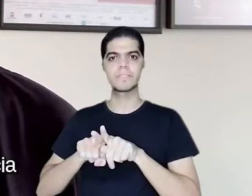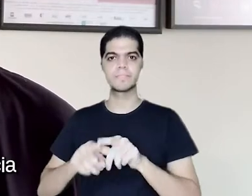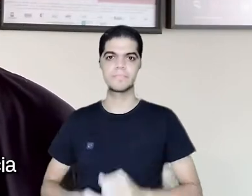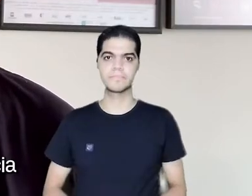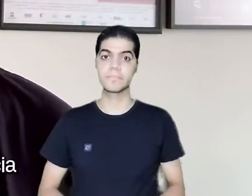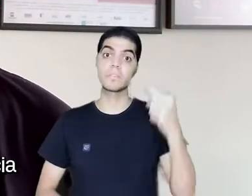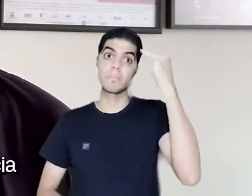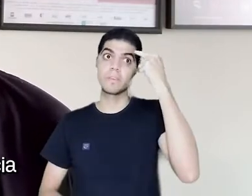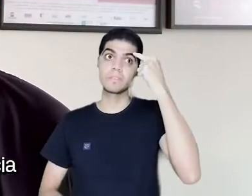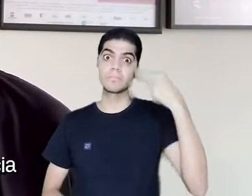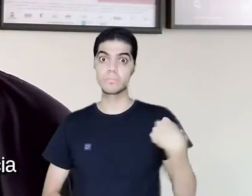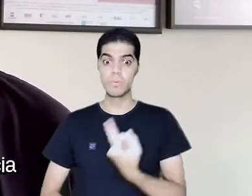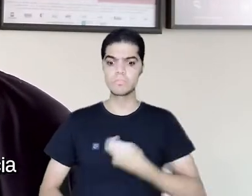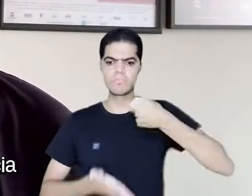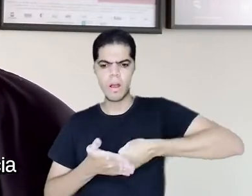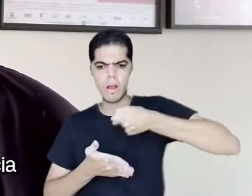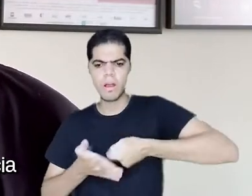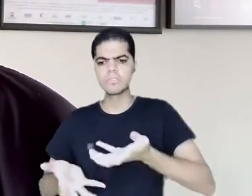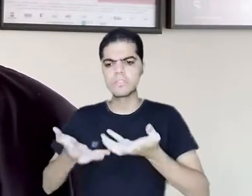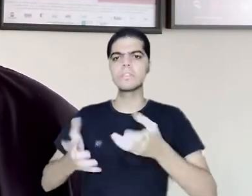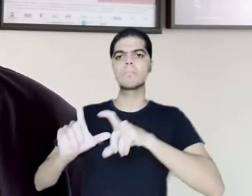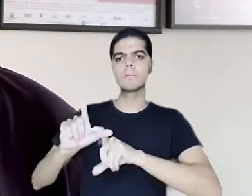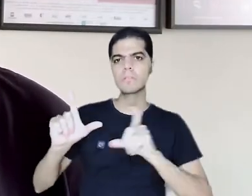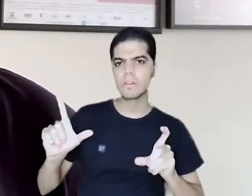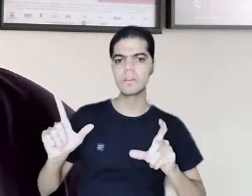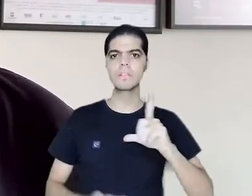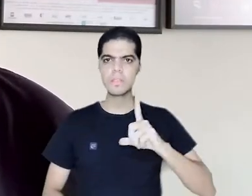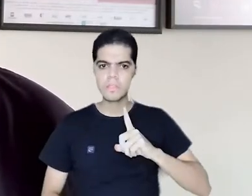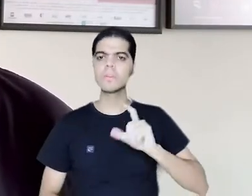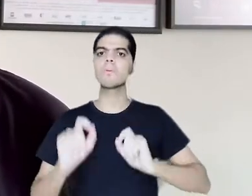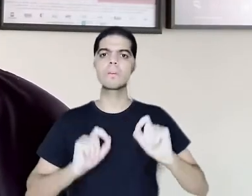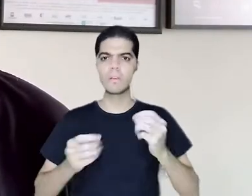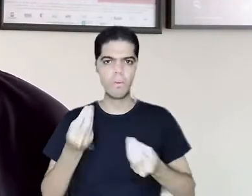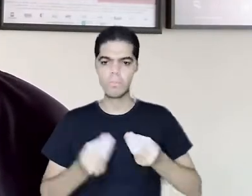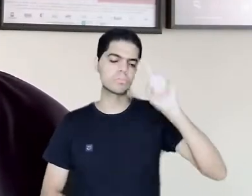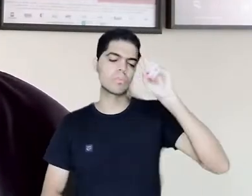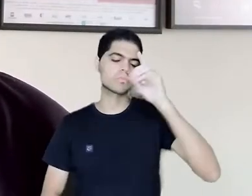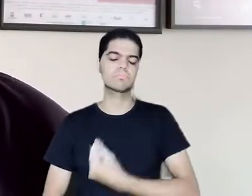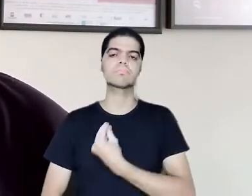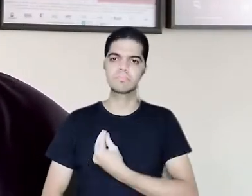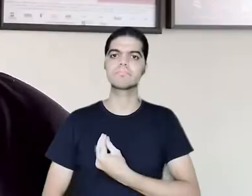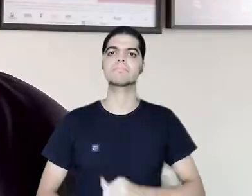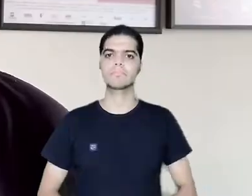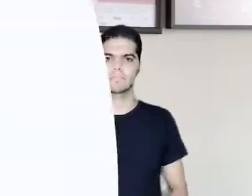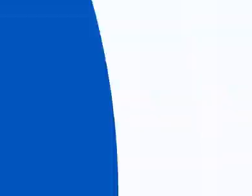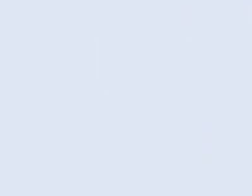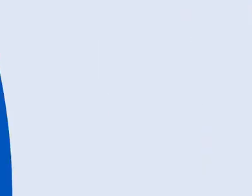Eu penso que a luta pela independência é uma luta que tem que ser travada todos os dias.